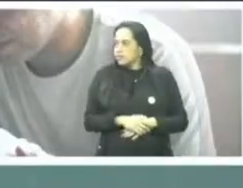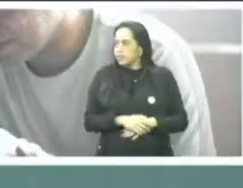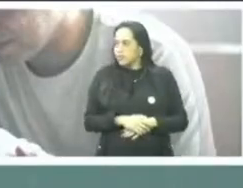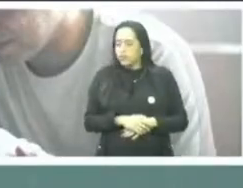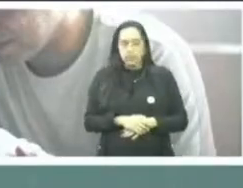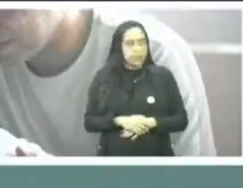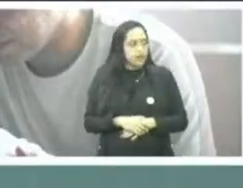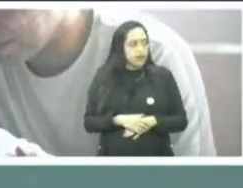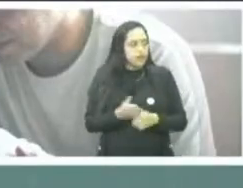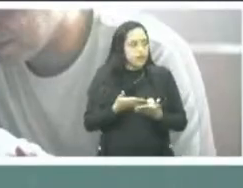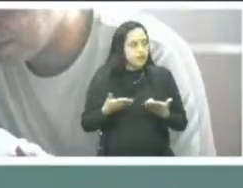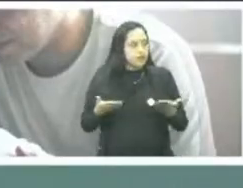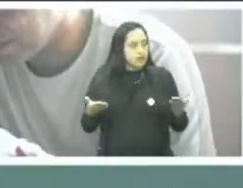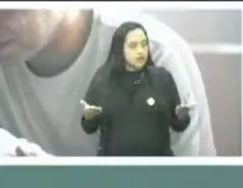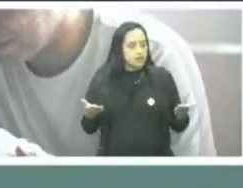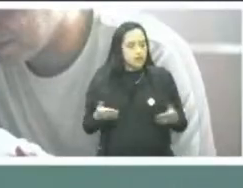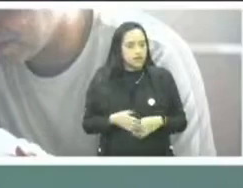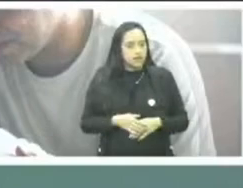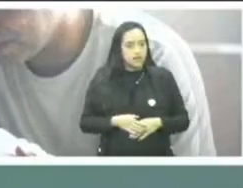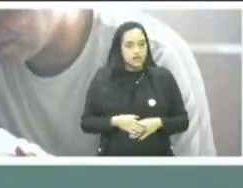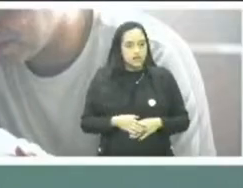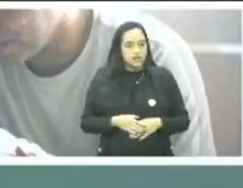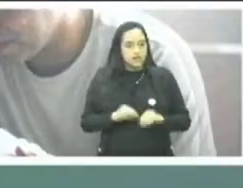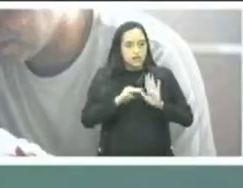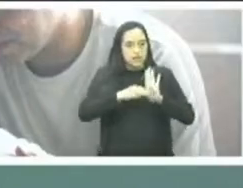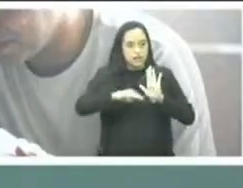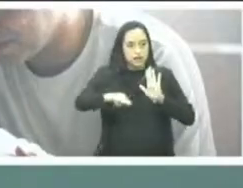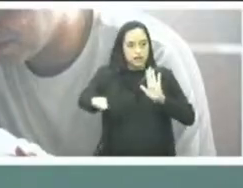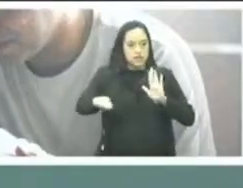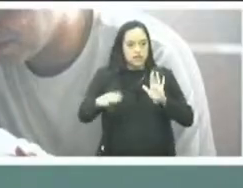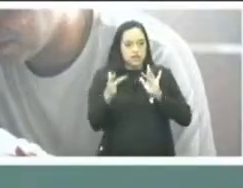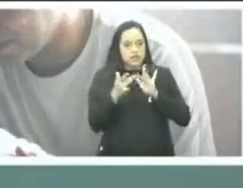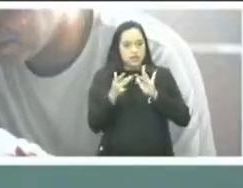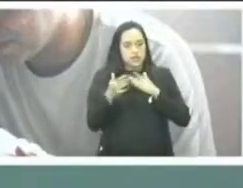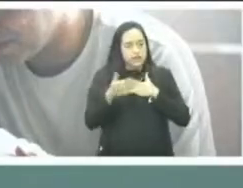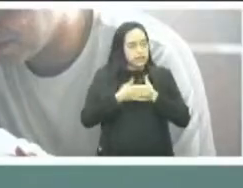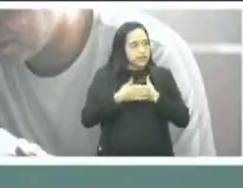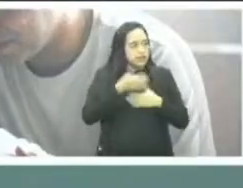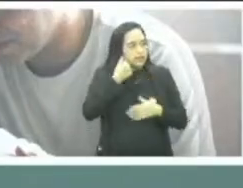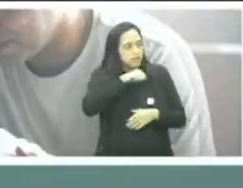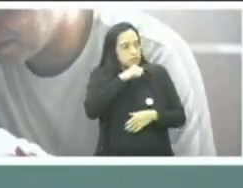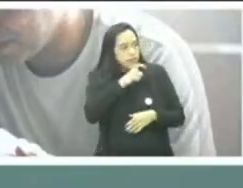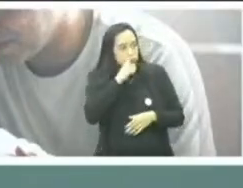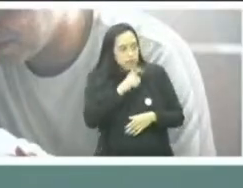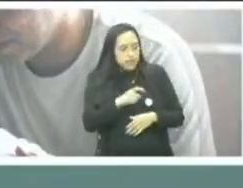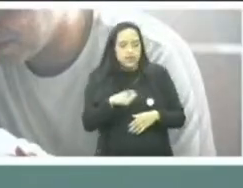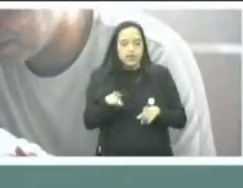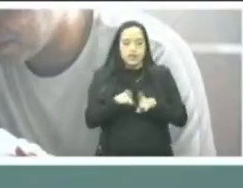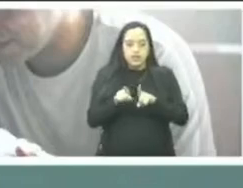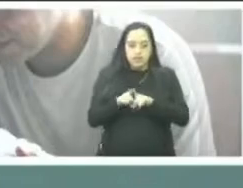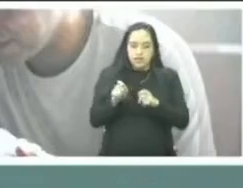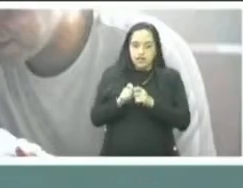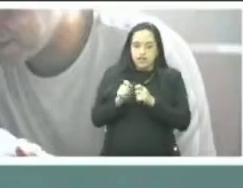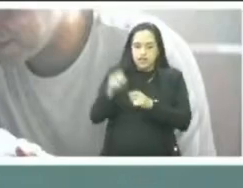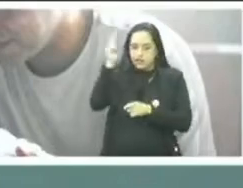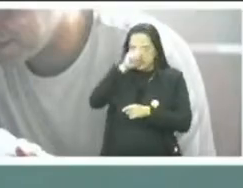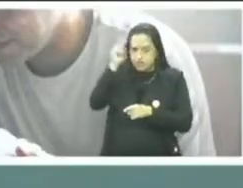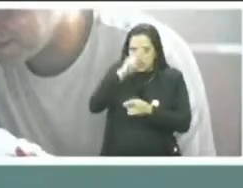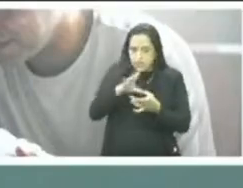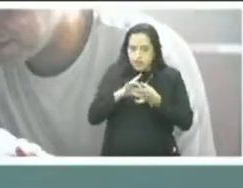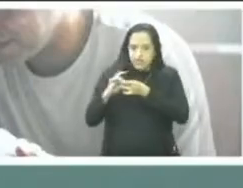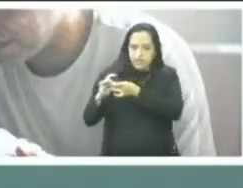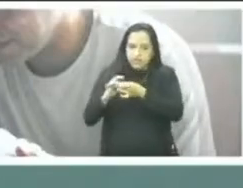Pessoal, o método Canguru também é feito de histórias, vínculos e